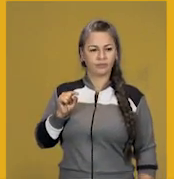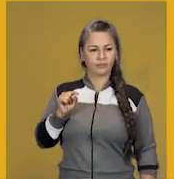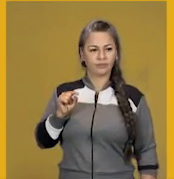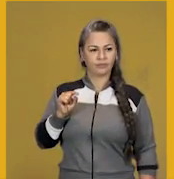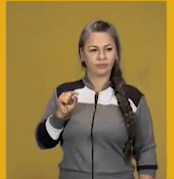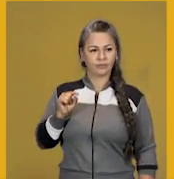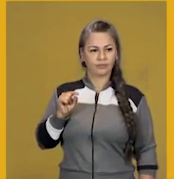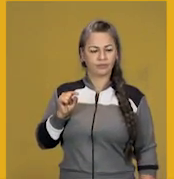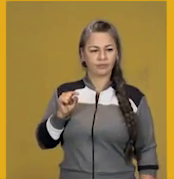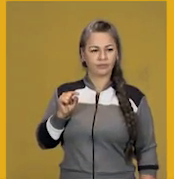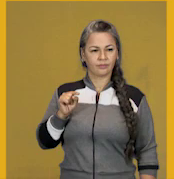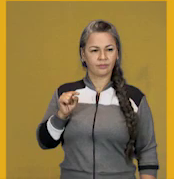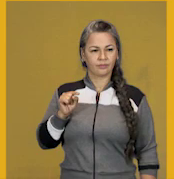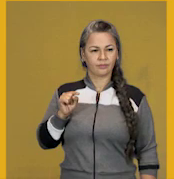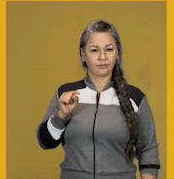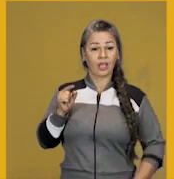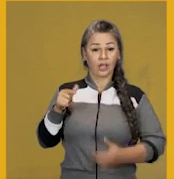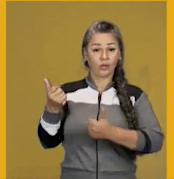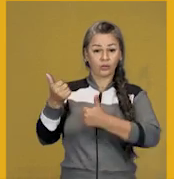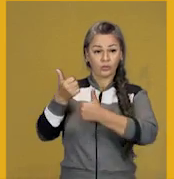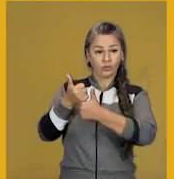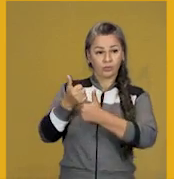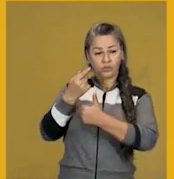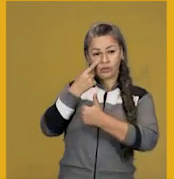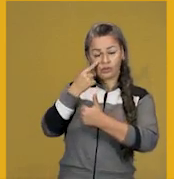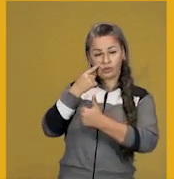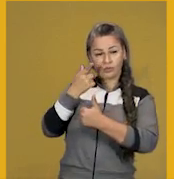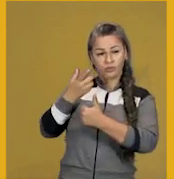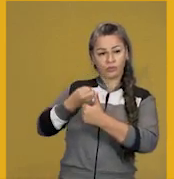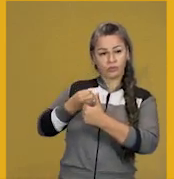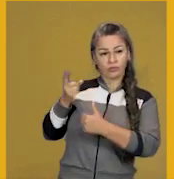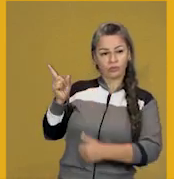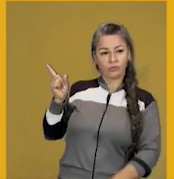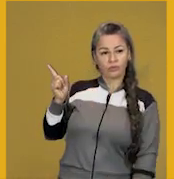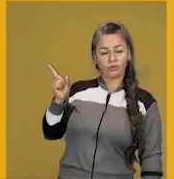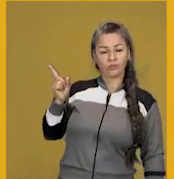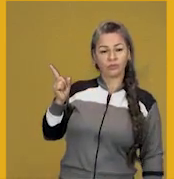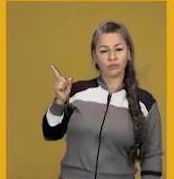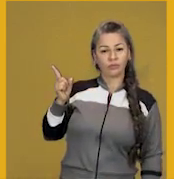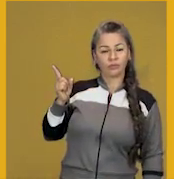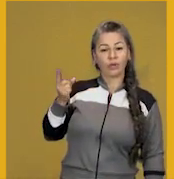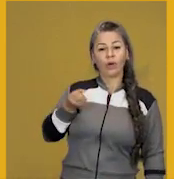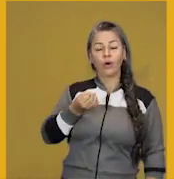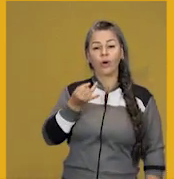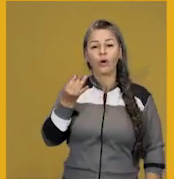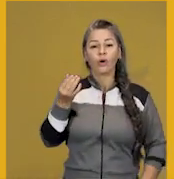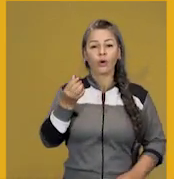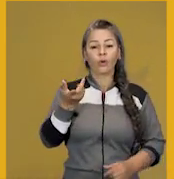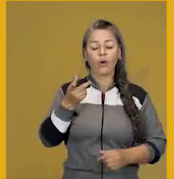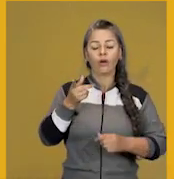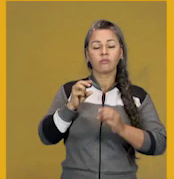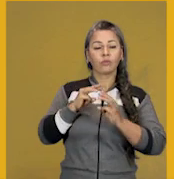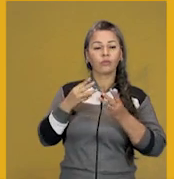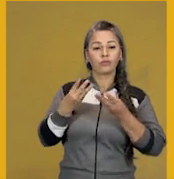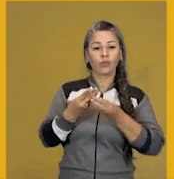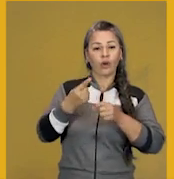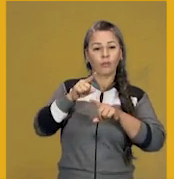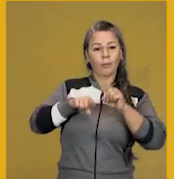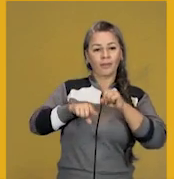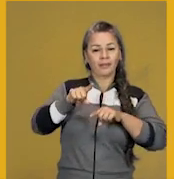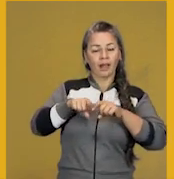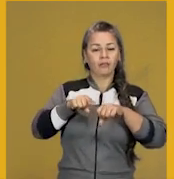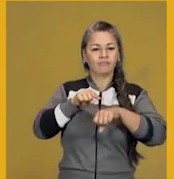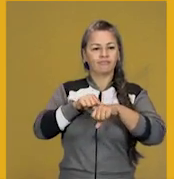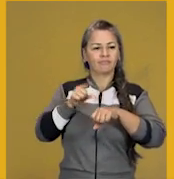faço? Eu substituí aqui 8.750 e quero achar qual é a quantidade de massa, correto? Igual a